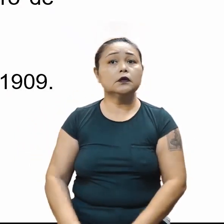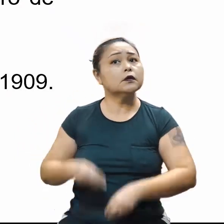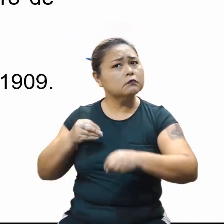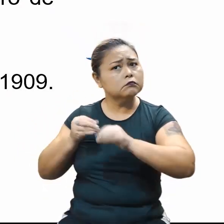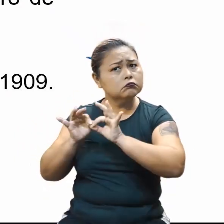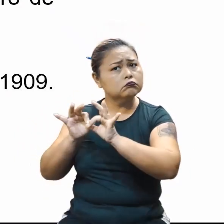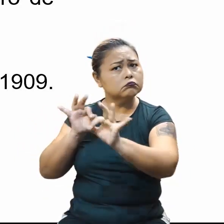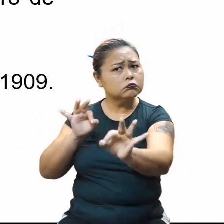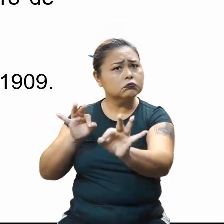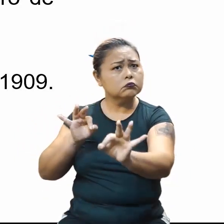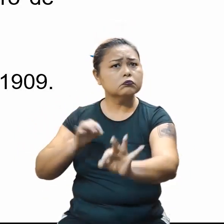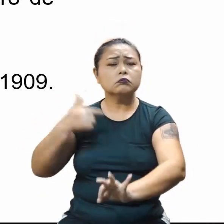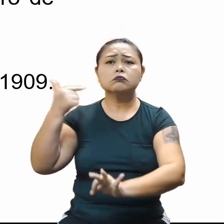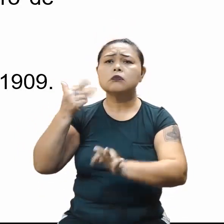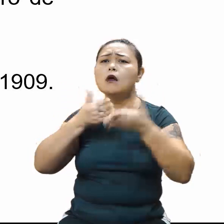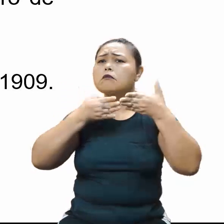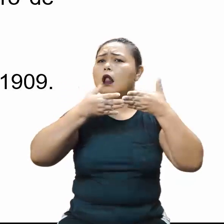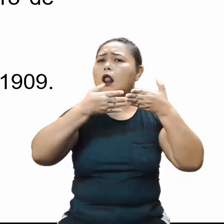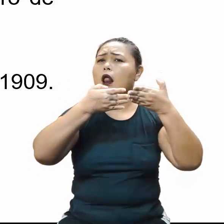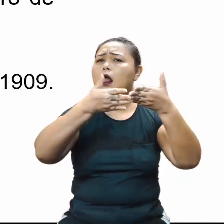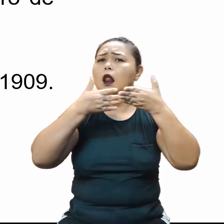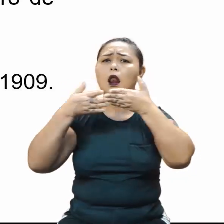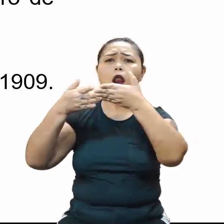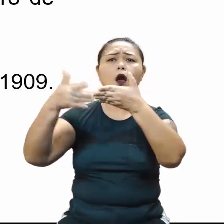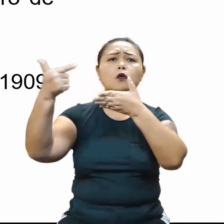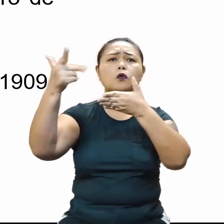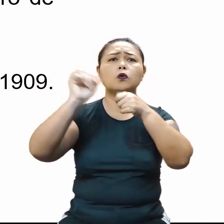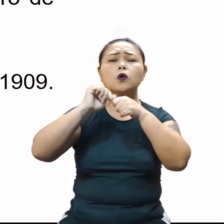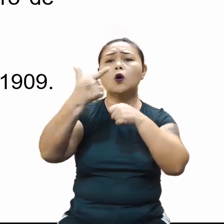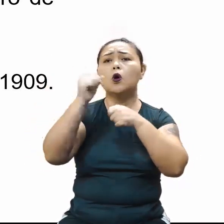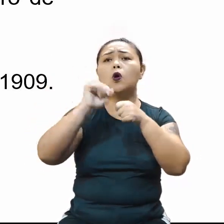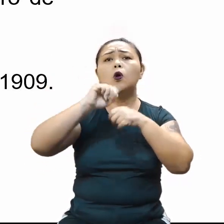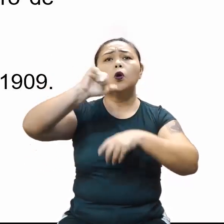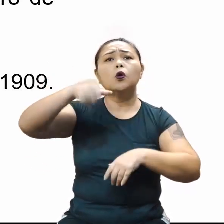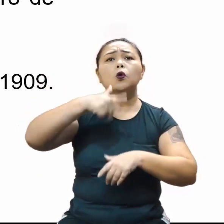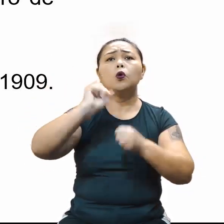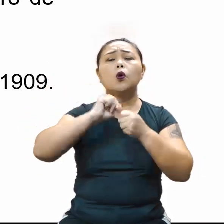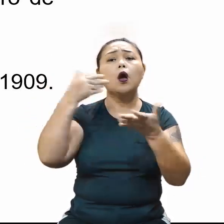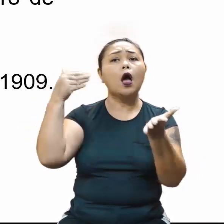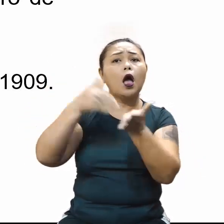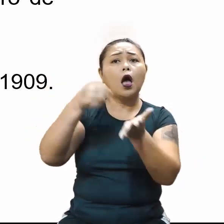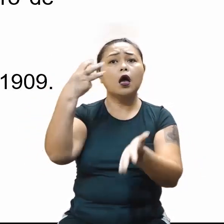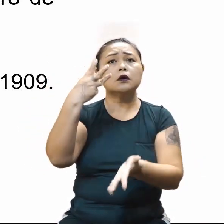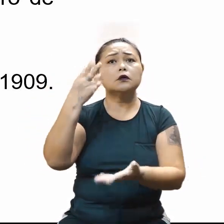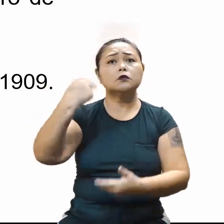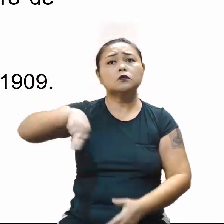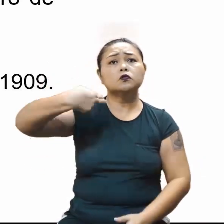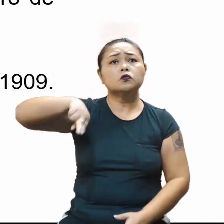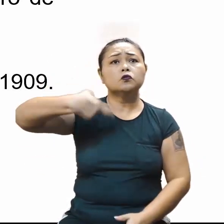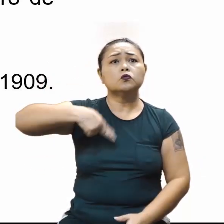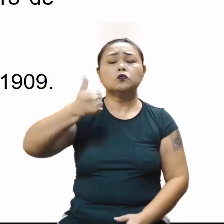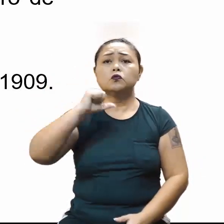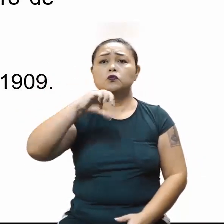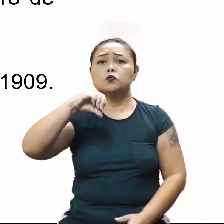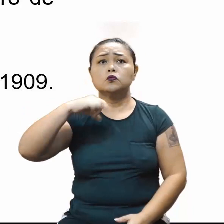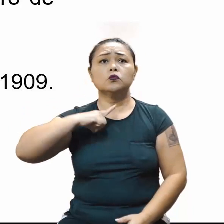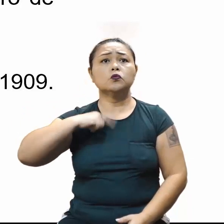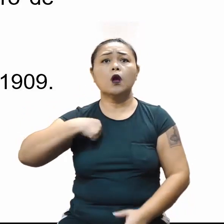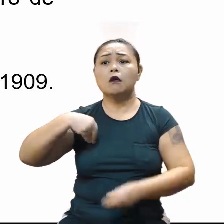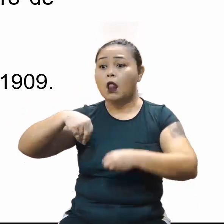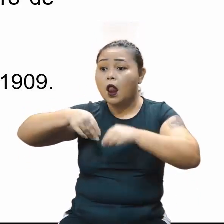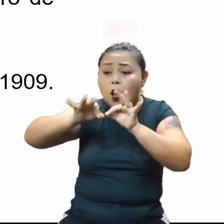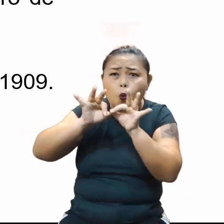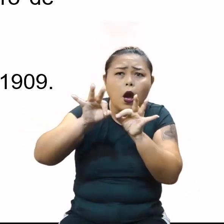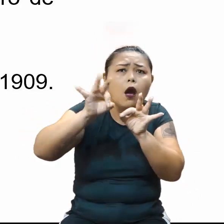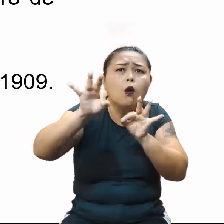quilômetros. A segunda expedição, 20 de julho a 3 de novembro de 1908, reconhecimento de